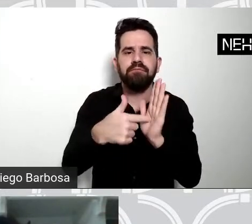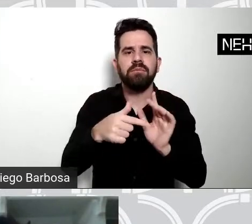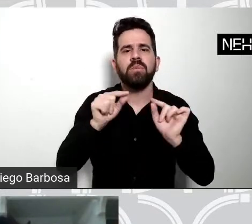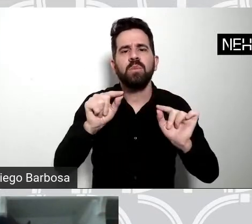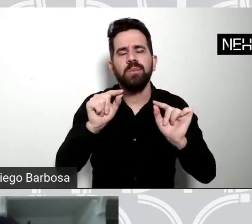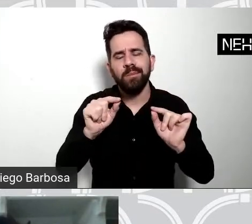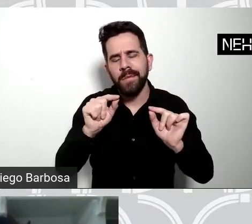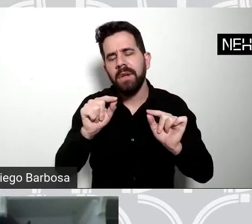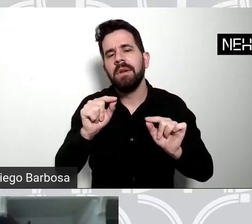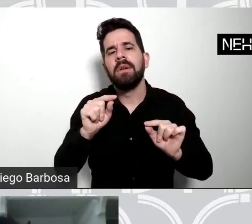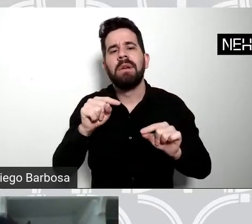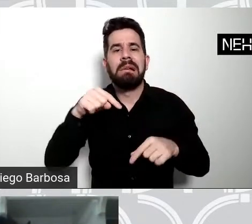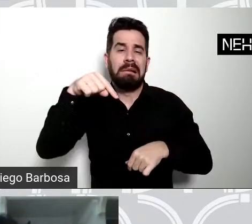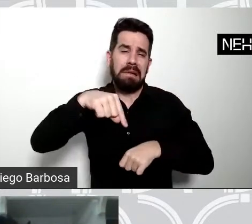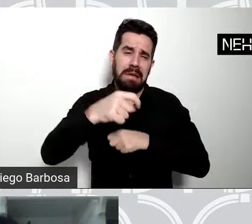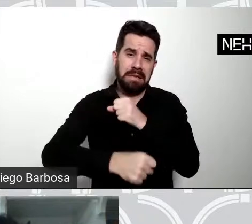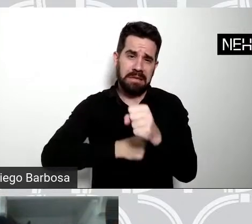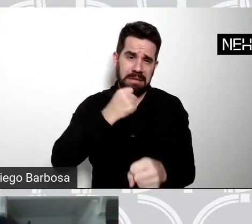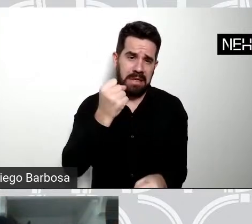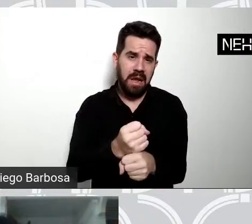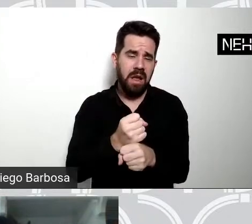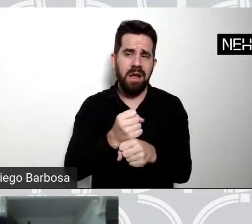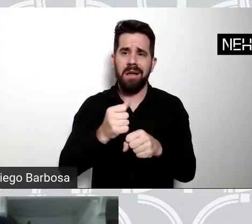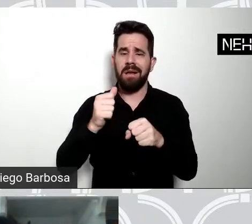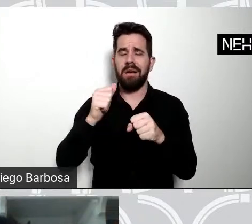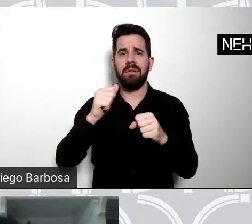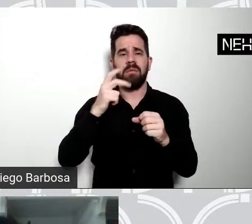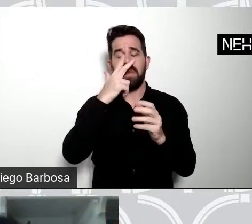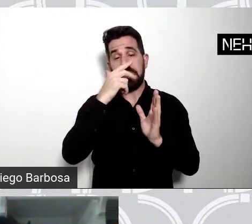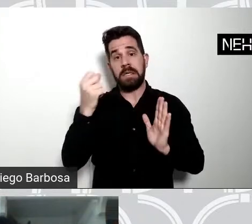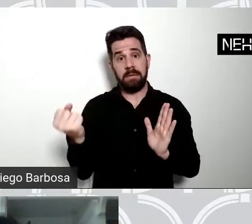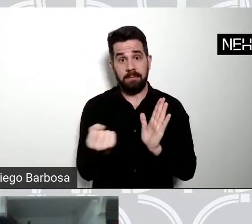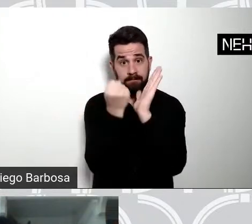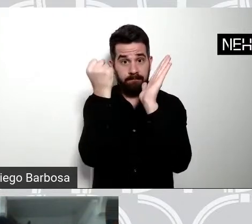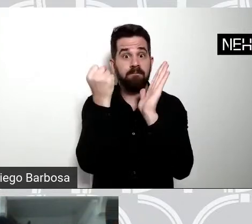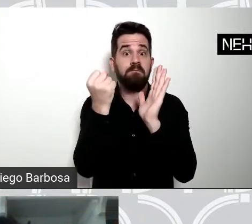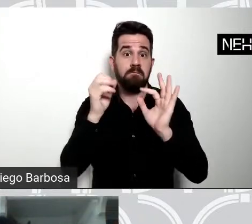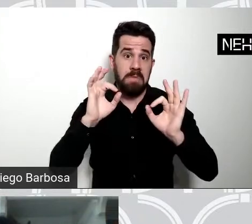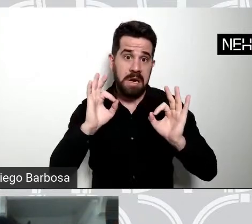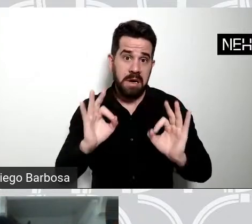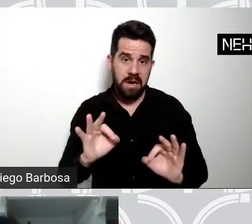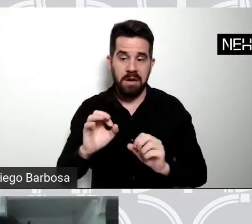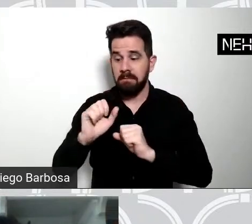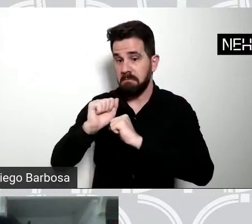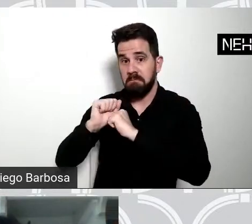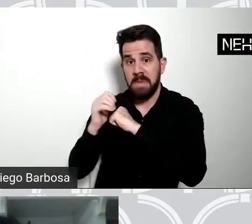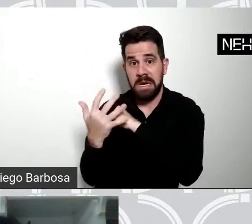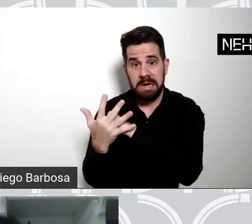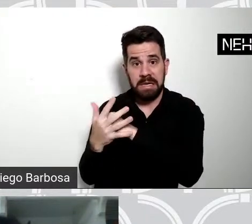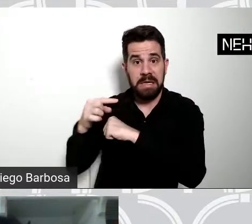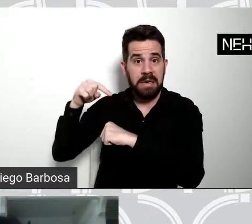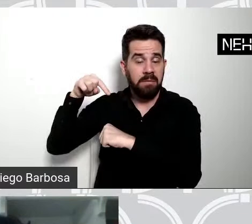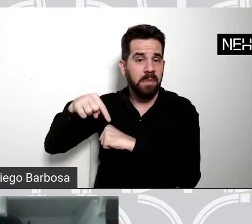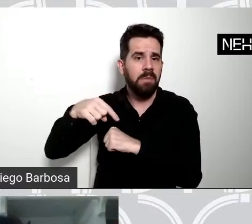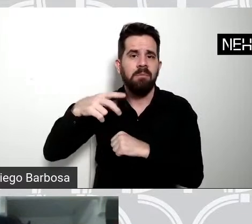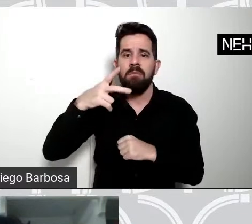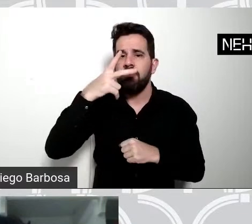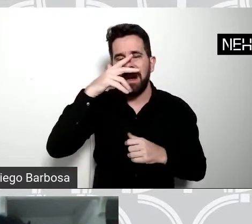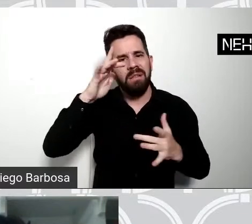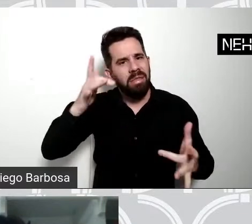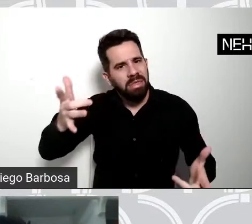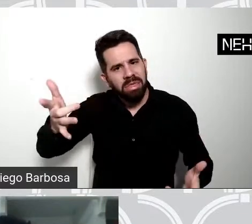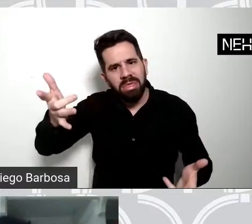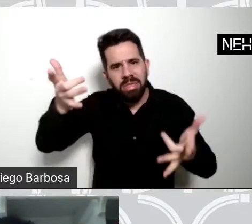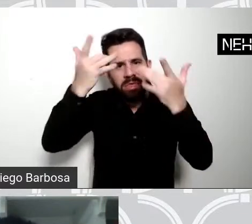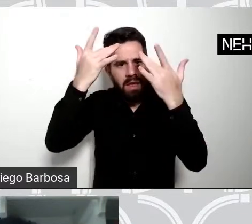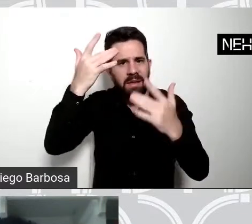né, este ano de peste vai ficar eternamente gravado nas nossas memórias.